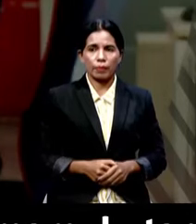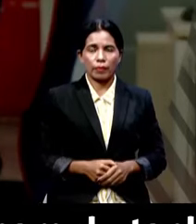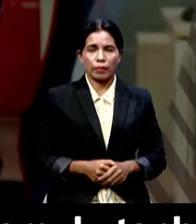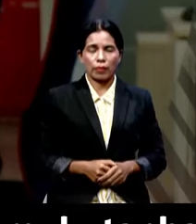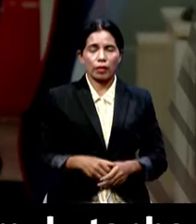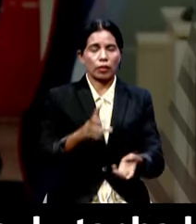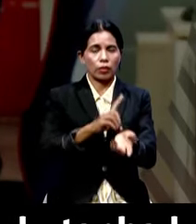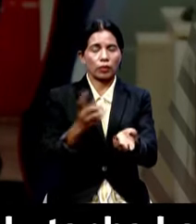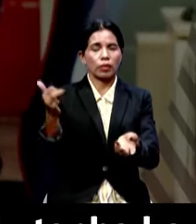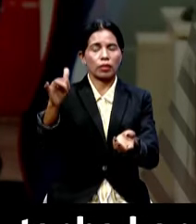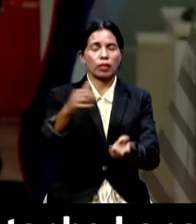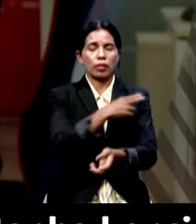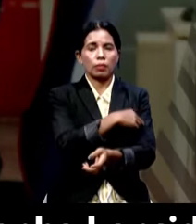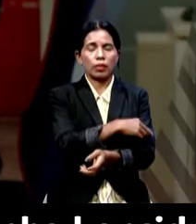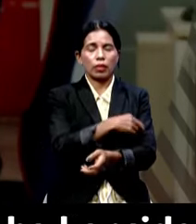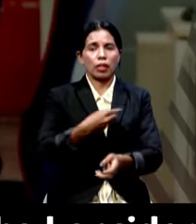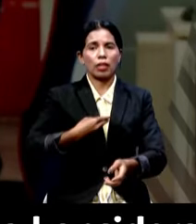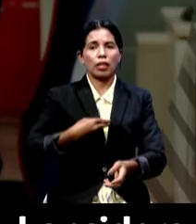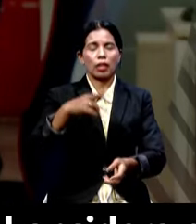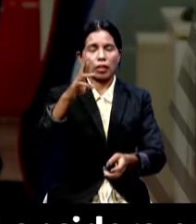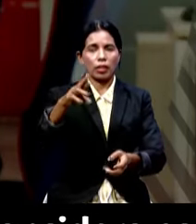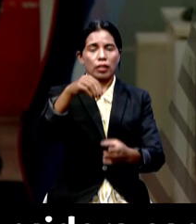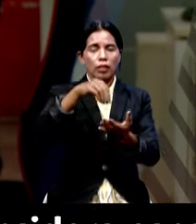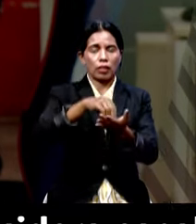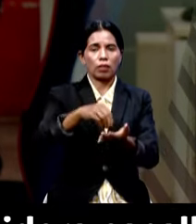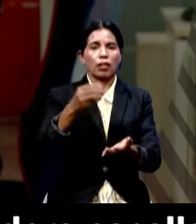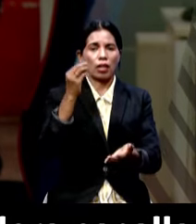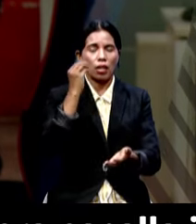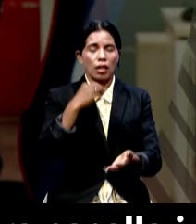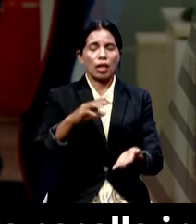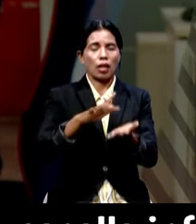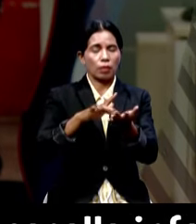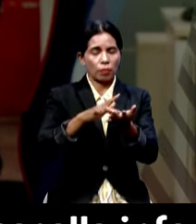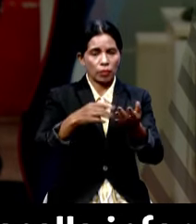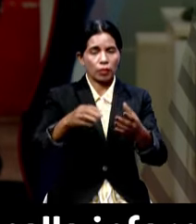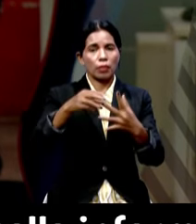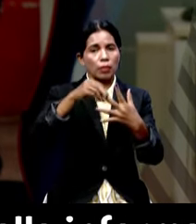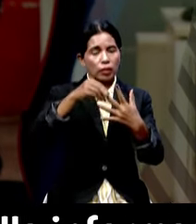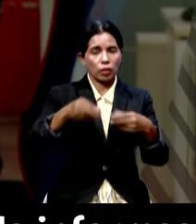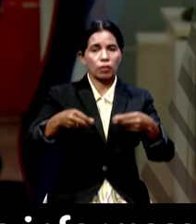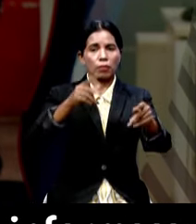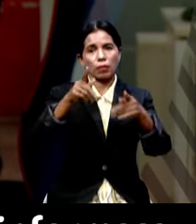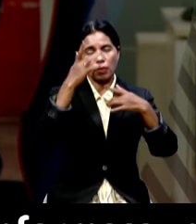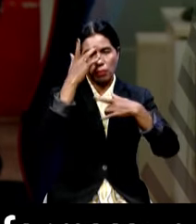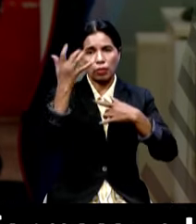Pessoal, saúde seria posto saúde hera em se muro xarope e a plástico ou de foba paciente sira.